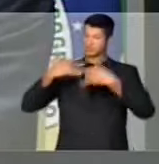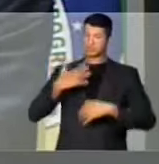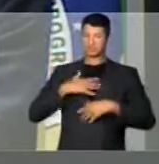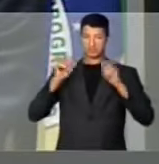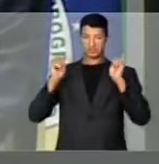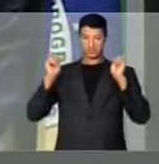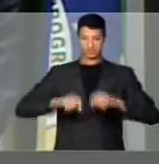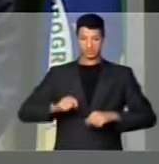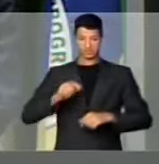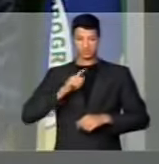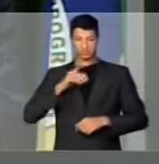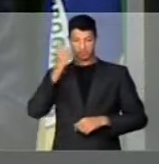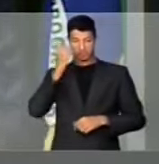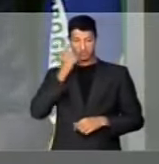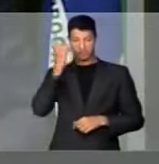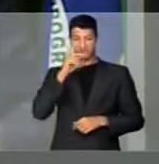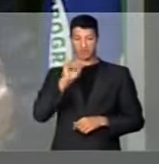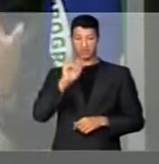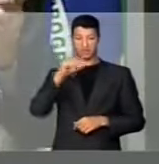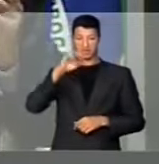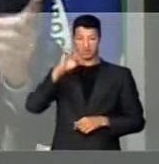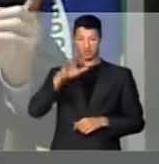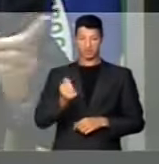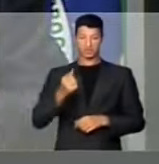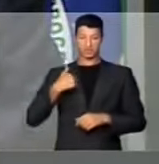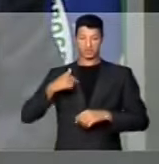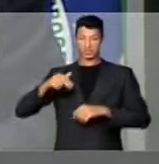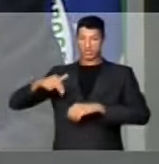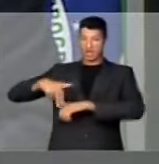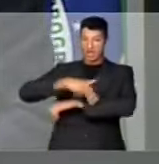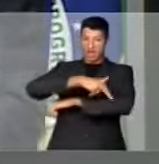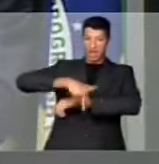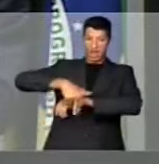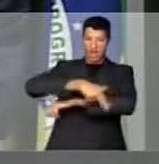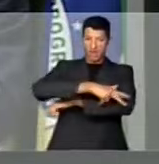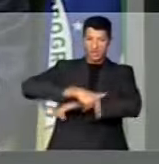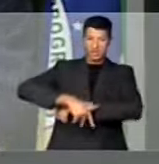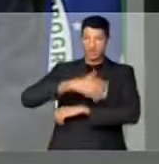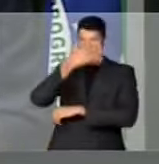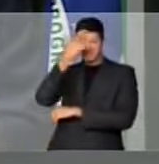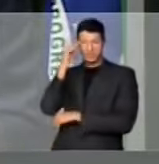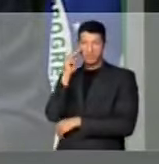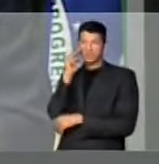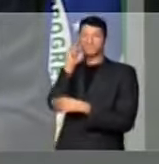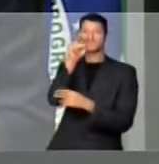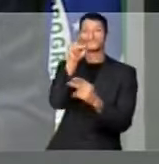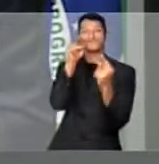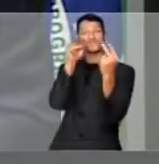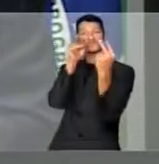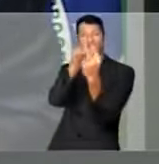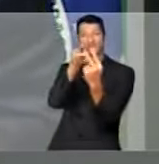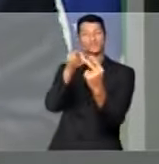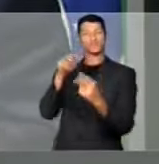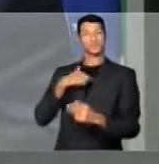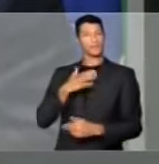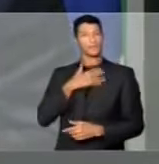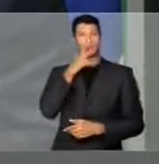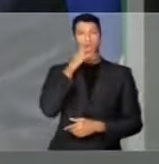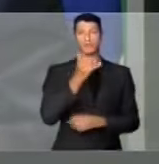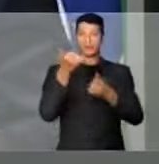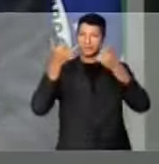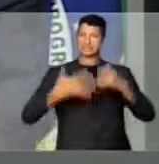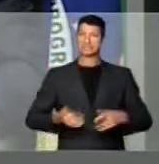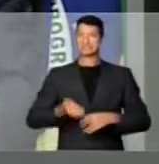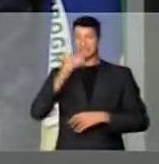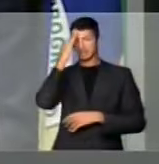a possibilidade, deputado Pimenta, de andar na rua e olhar as pessoas nos olhos. A herança que meu pai me deixou